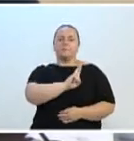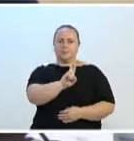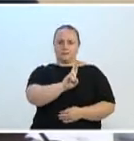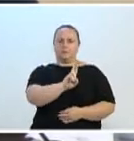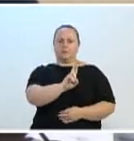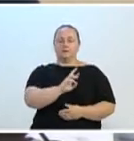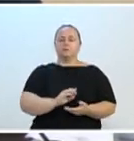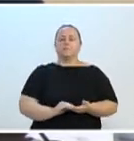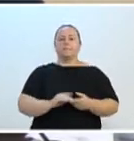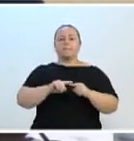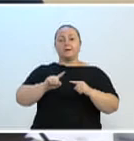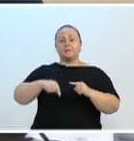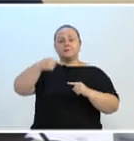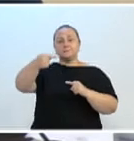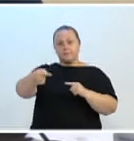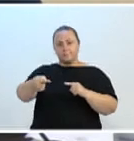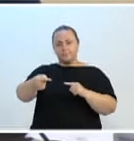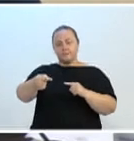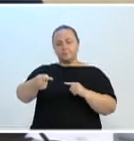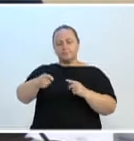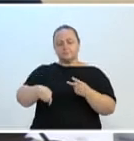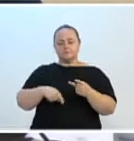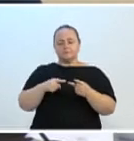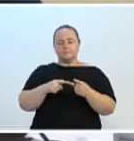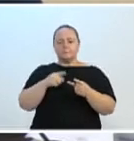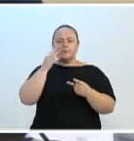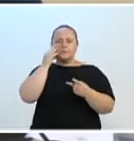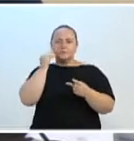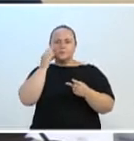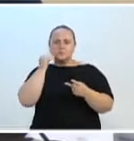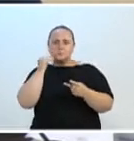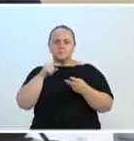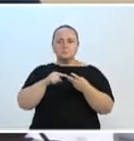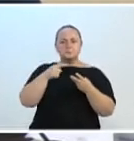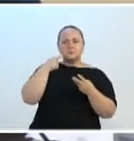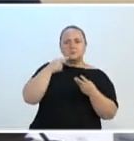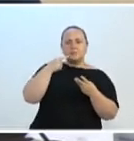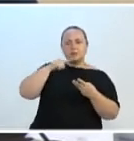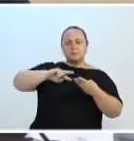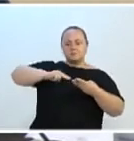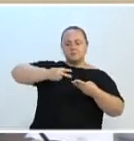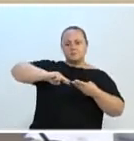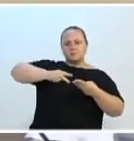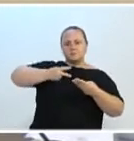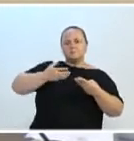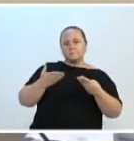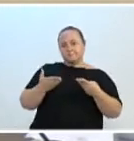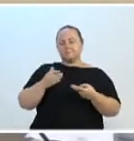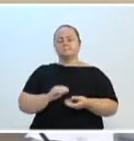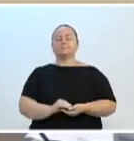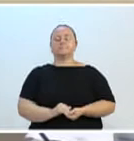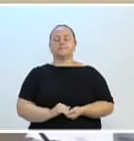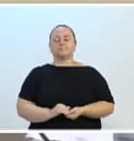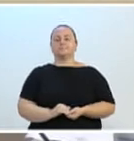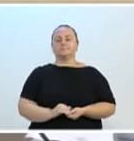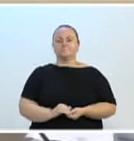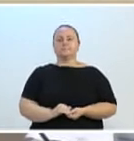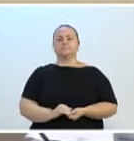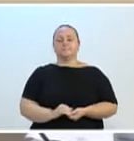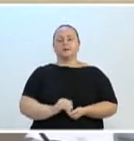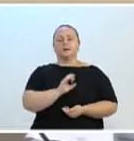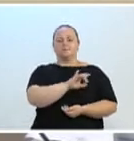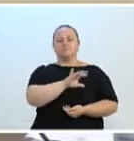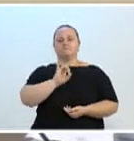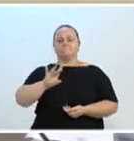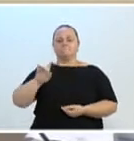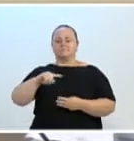sequência, se possível, o vereador Gilson, vereador Marcelo. Vereador Marcelo e depois o vereador Gilson para fazer as falas